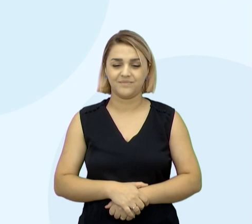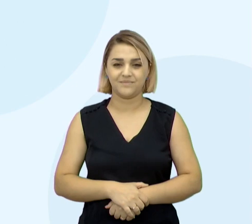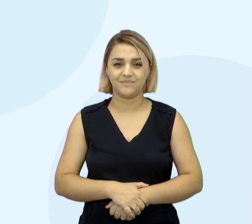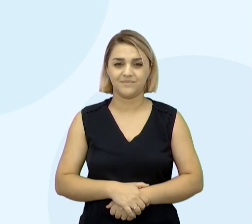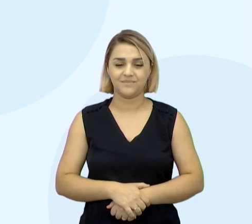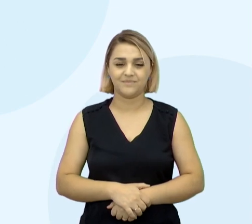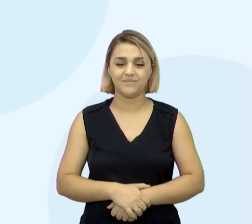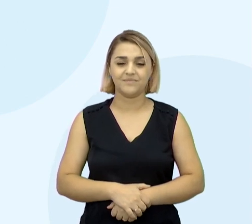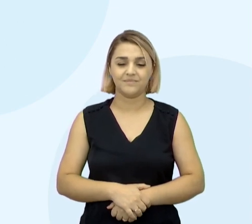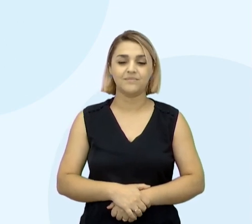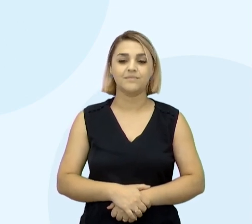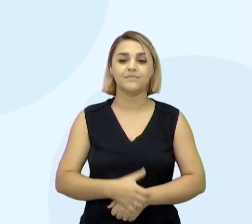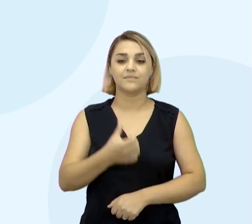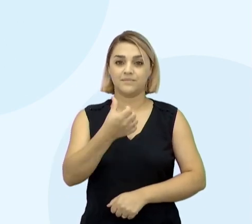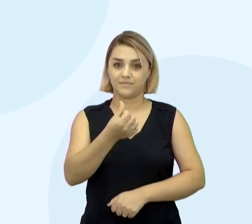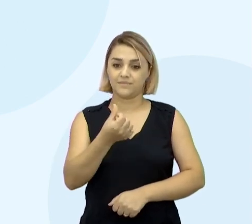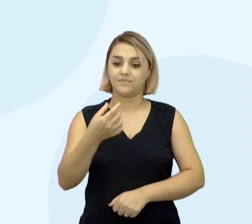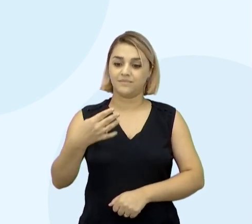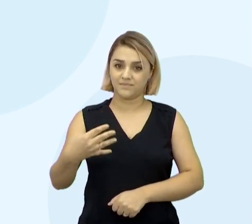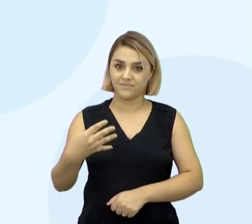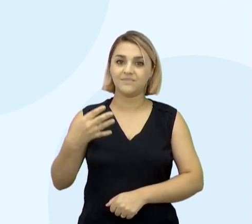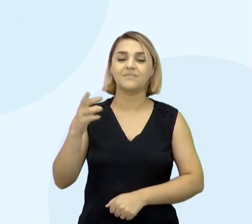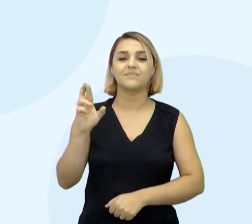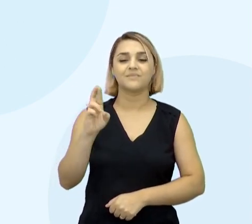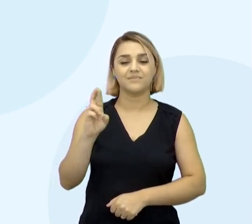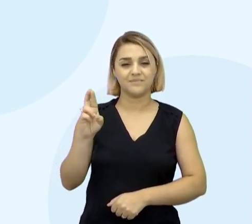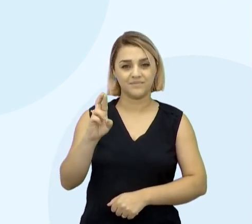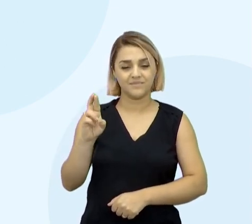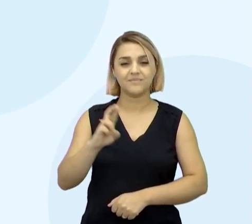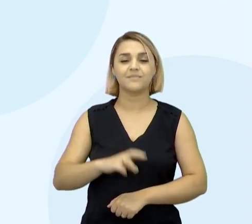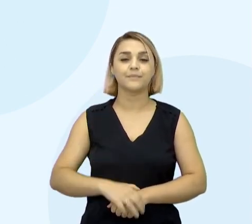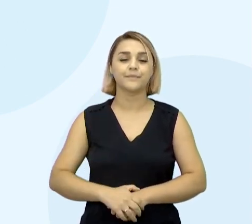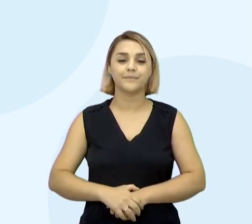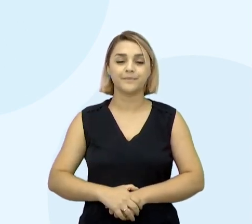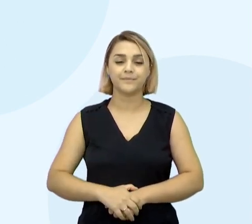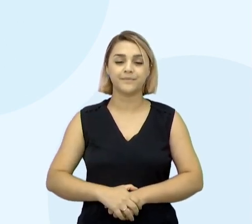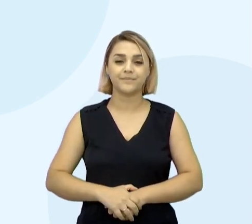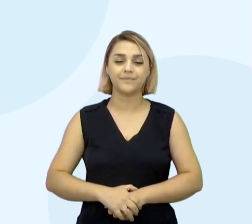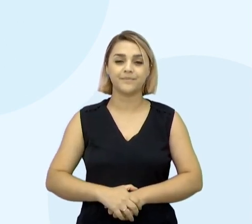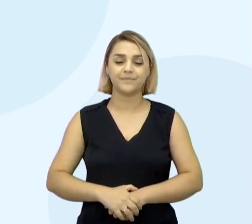5, 6. 64. 64